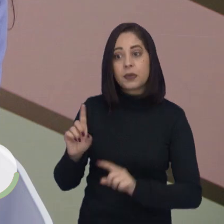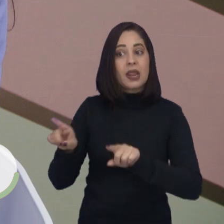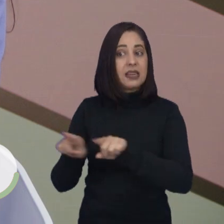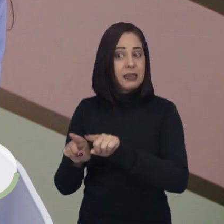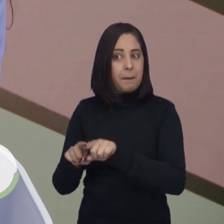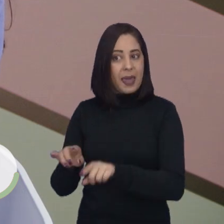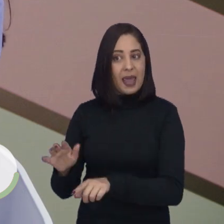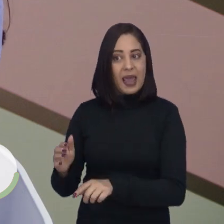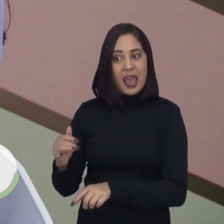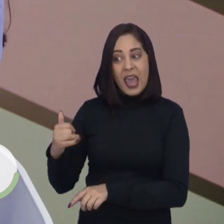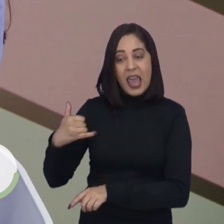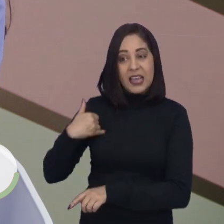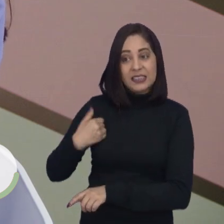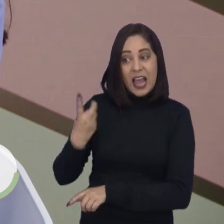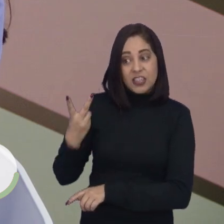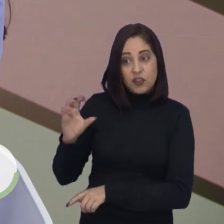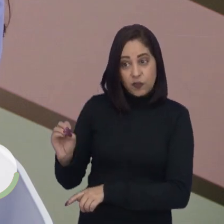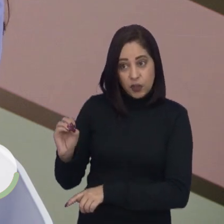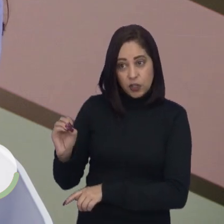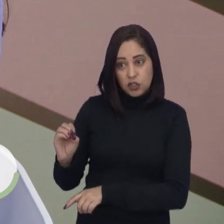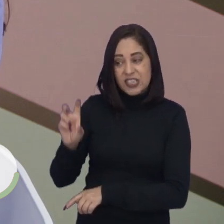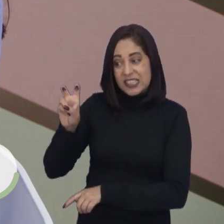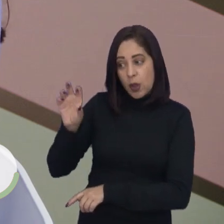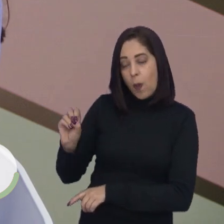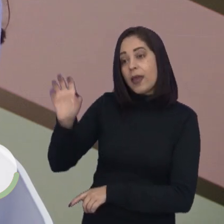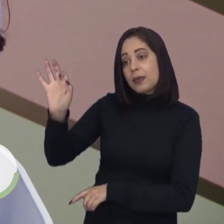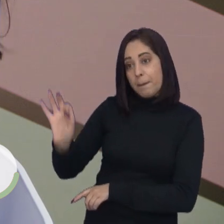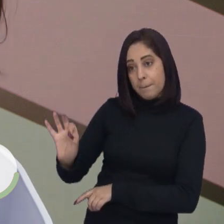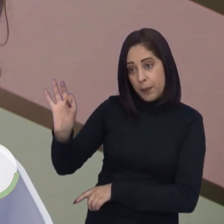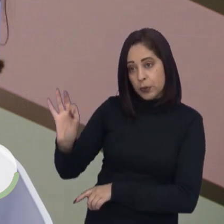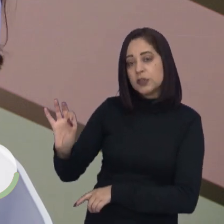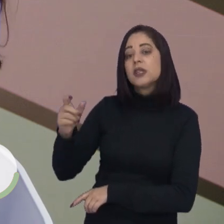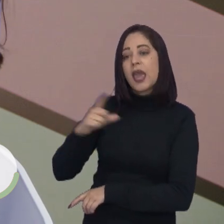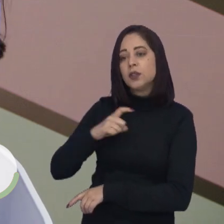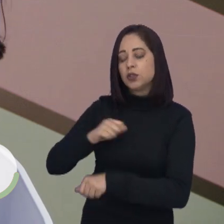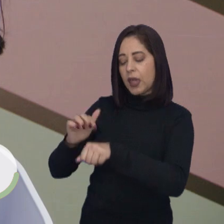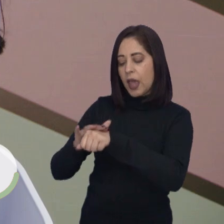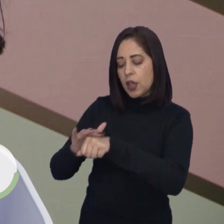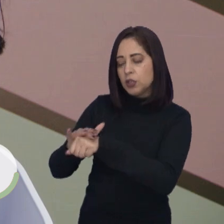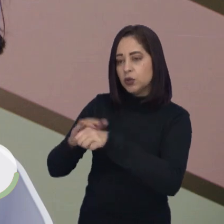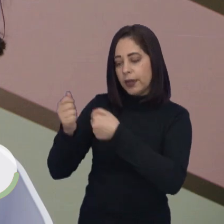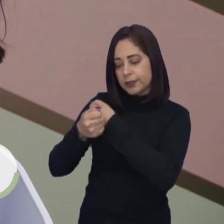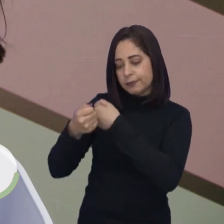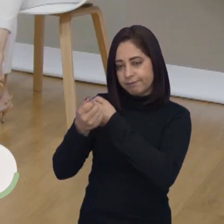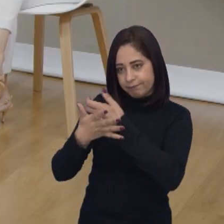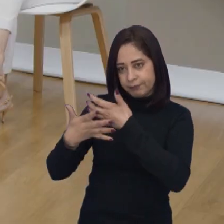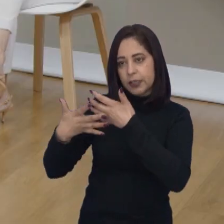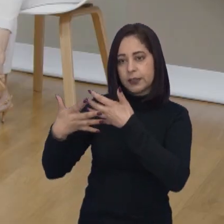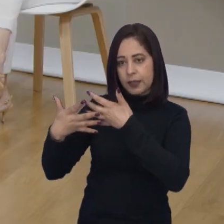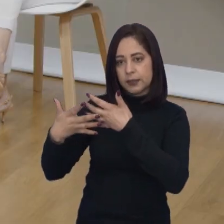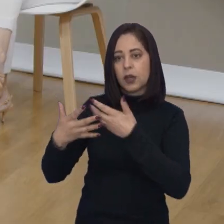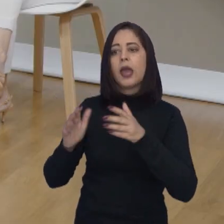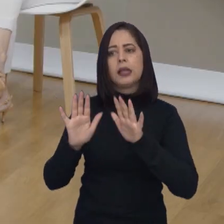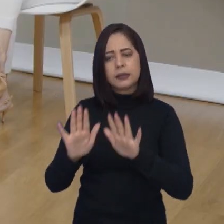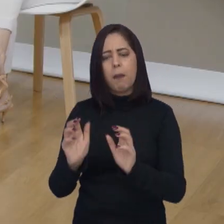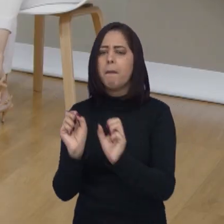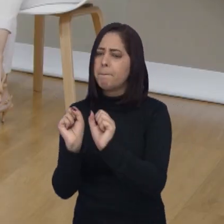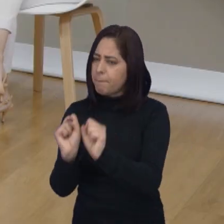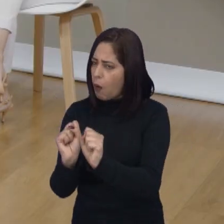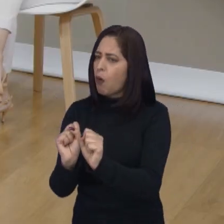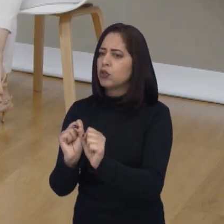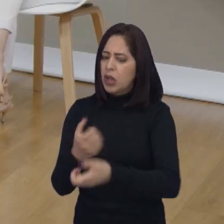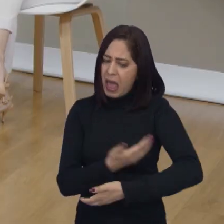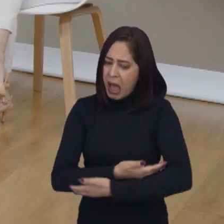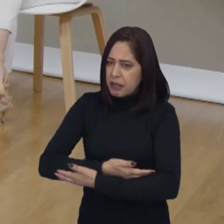de idade, 50% dos pacientes que têm vitiligo vão ser diagnosticados. Então, pode sim